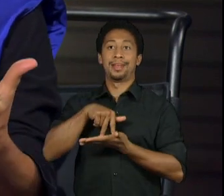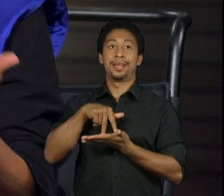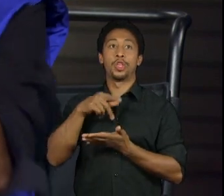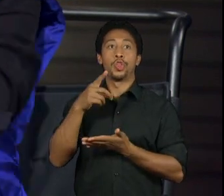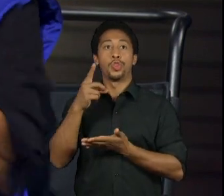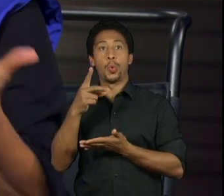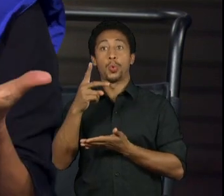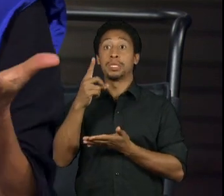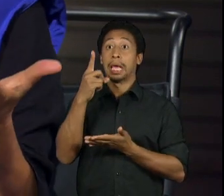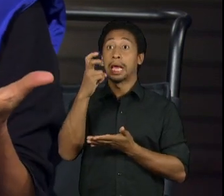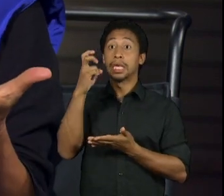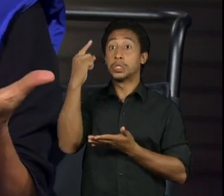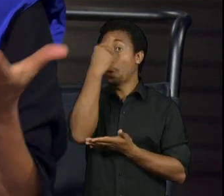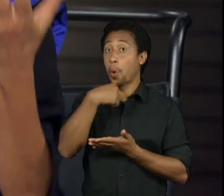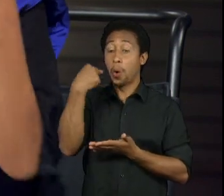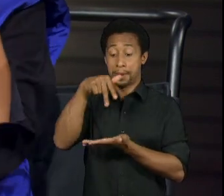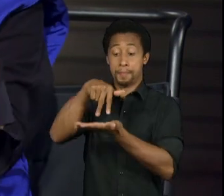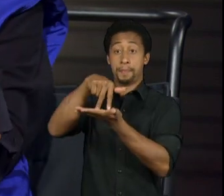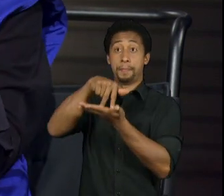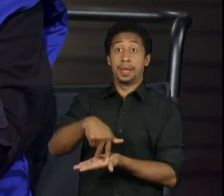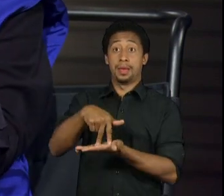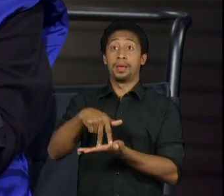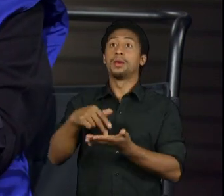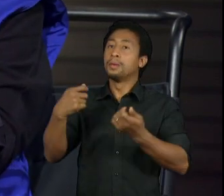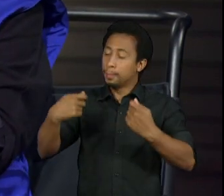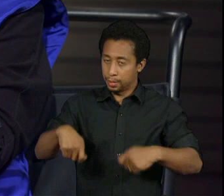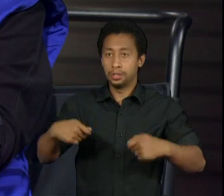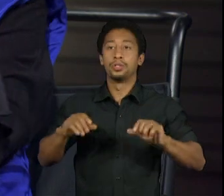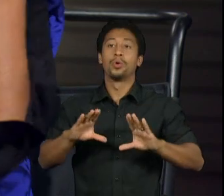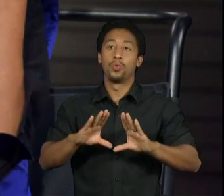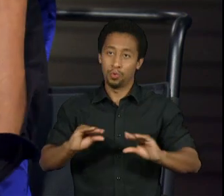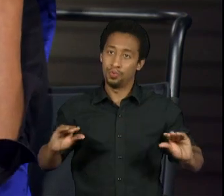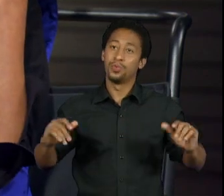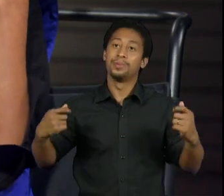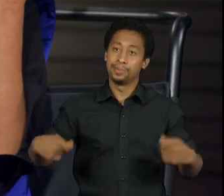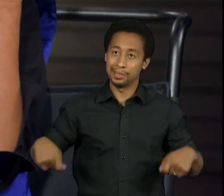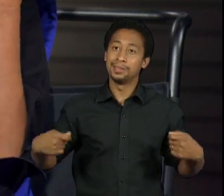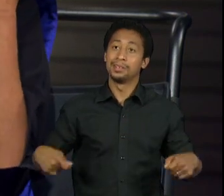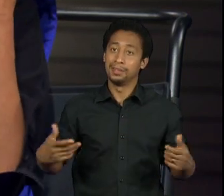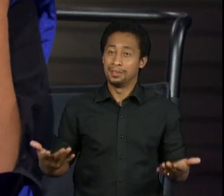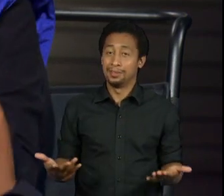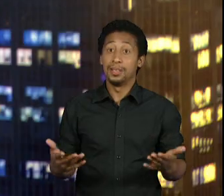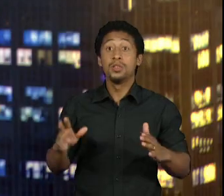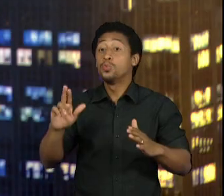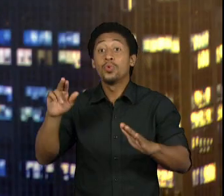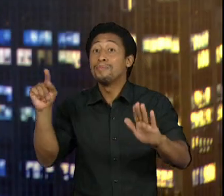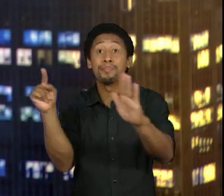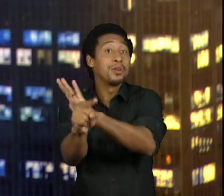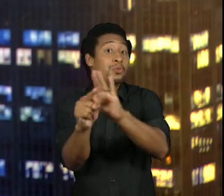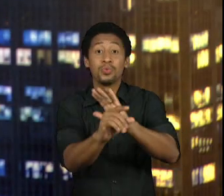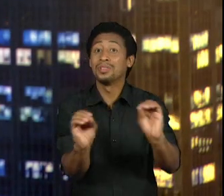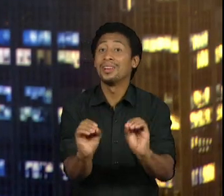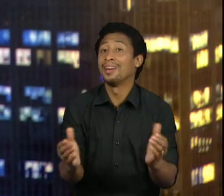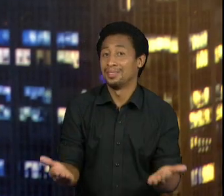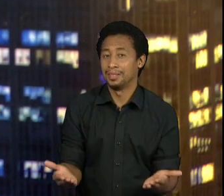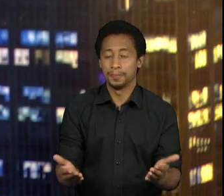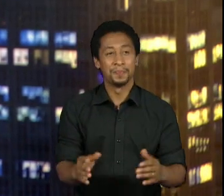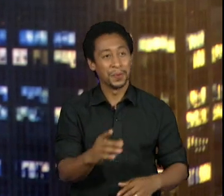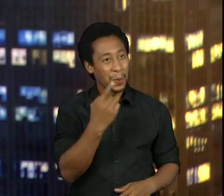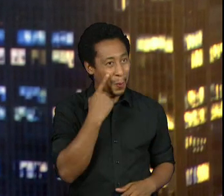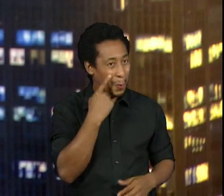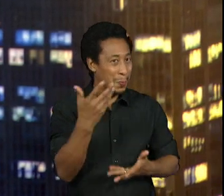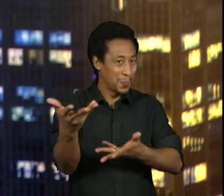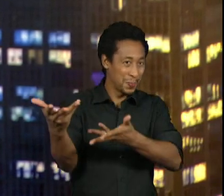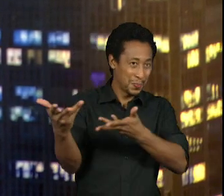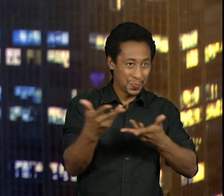ela. E ela que vai saber. É tão óbvio, né? Às vezes a gente fala assim, como ninguém pensou nisso antes? Vamos trazer mais uma participação aqui,